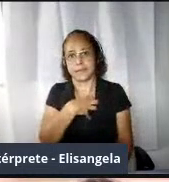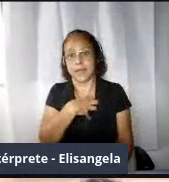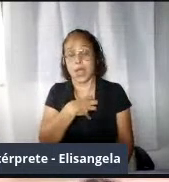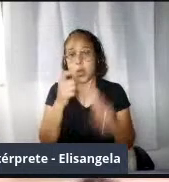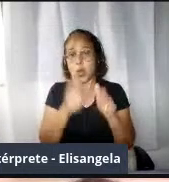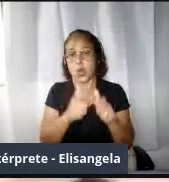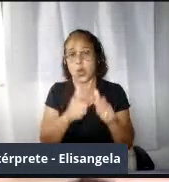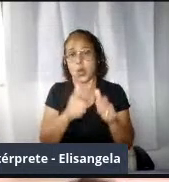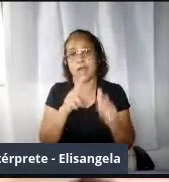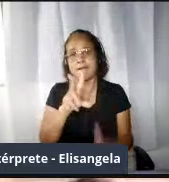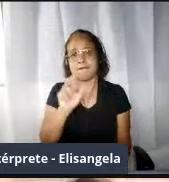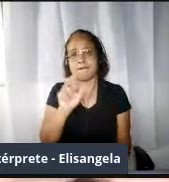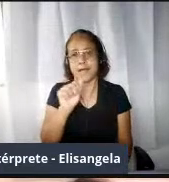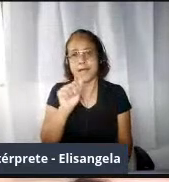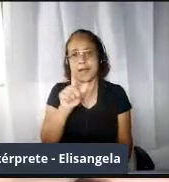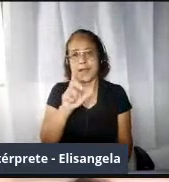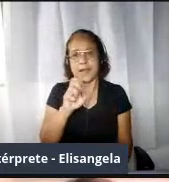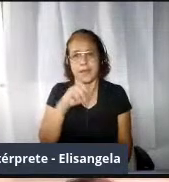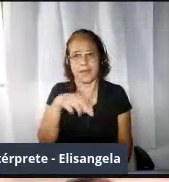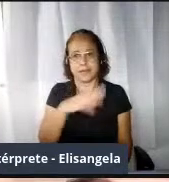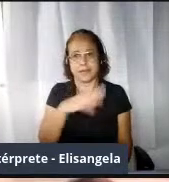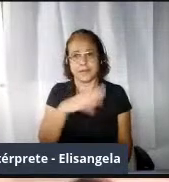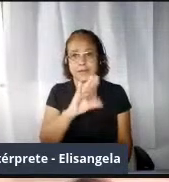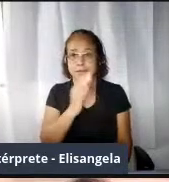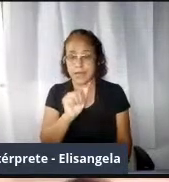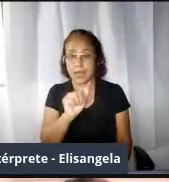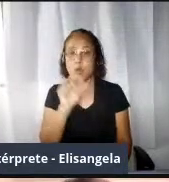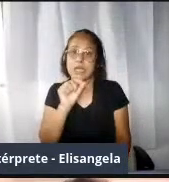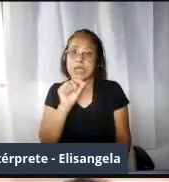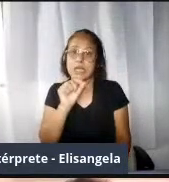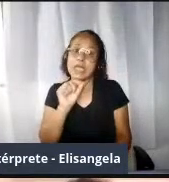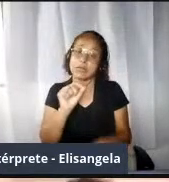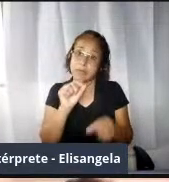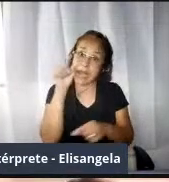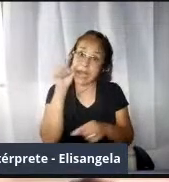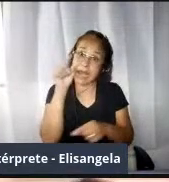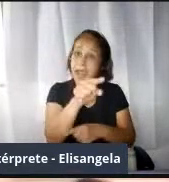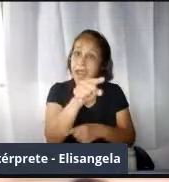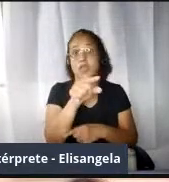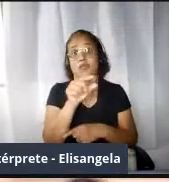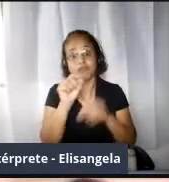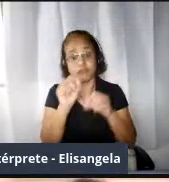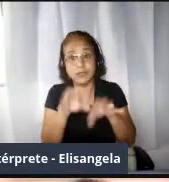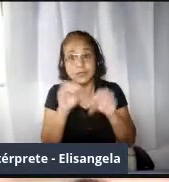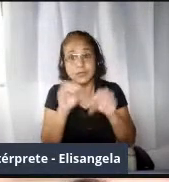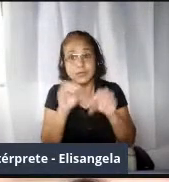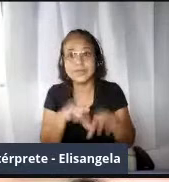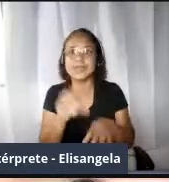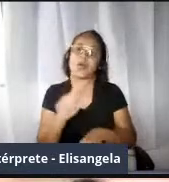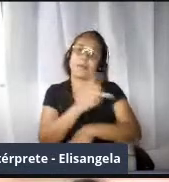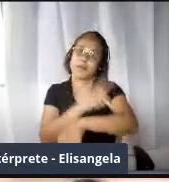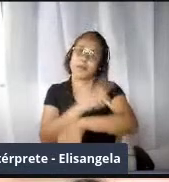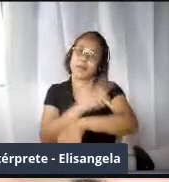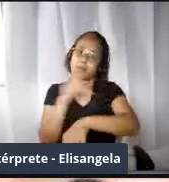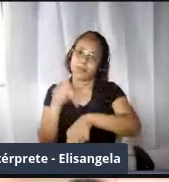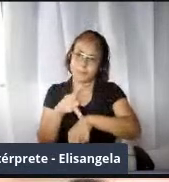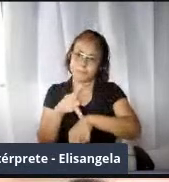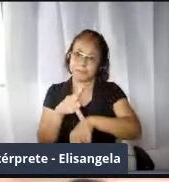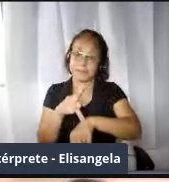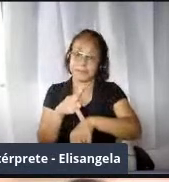Baiano, para dar aula no curso de pedagogia. Então, cheguei lá em 2006, início de 2006,